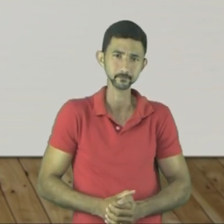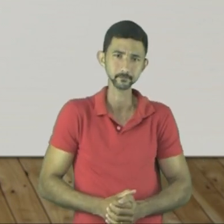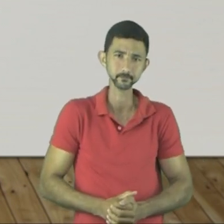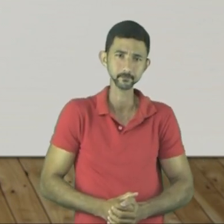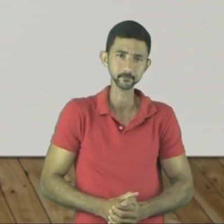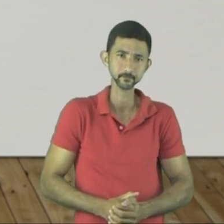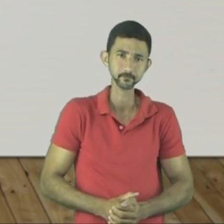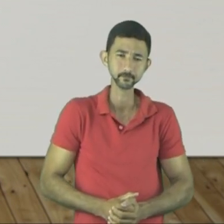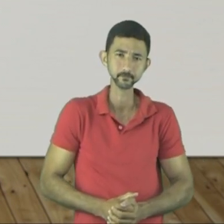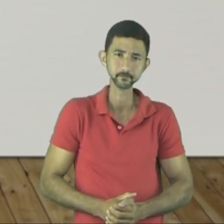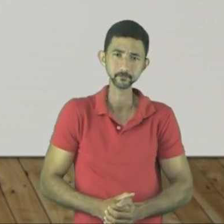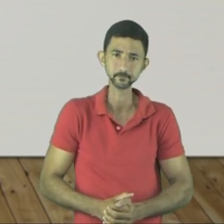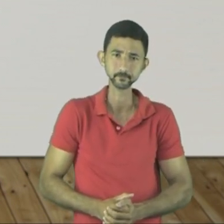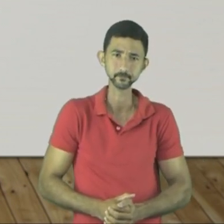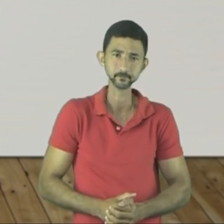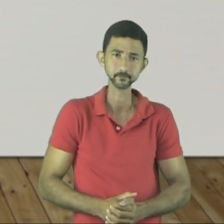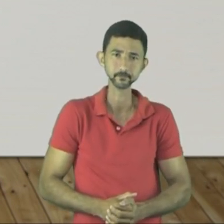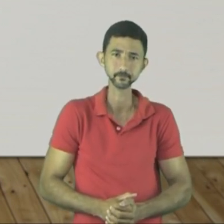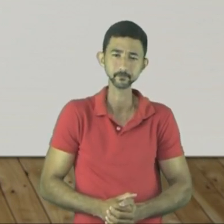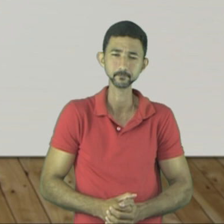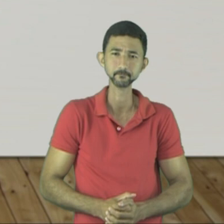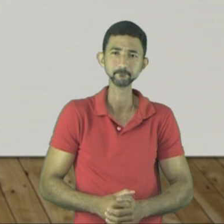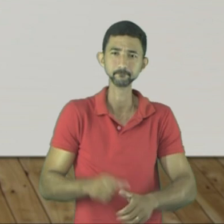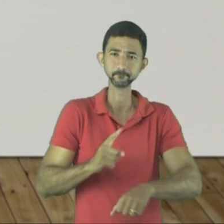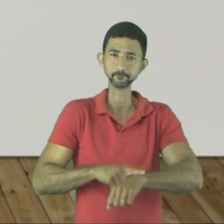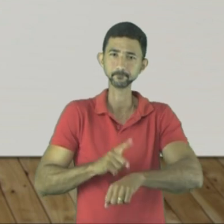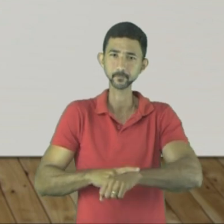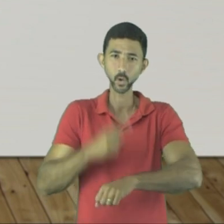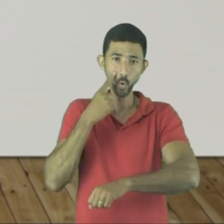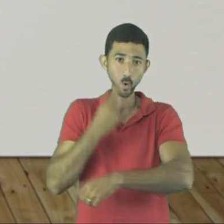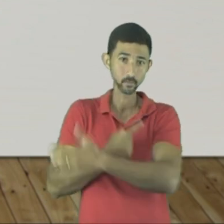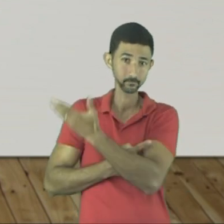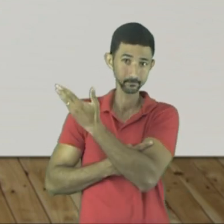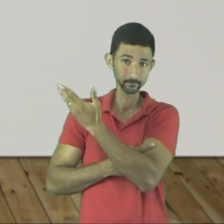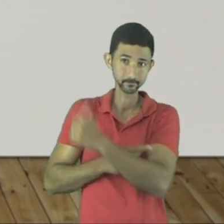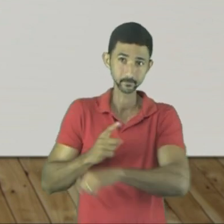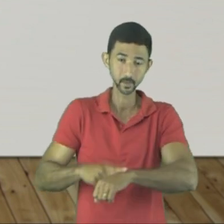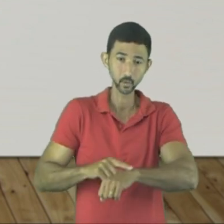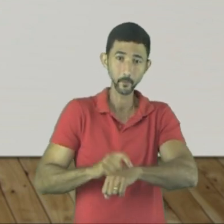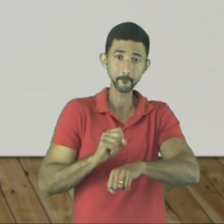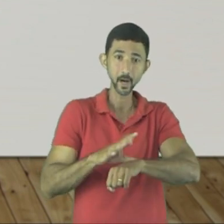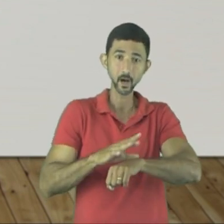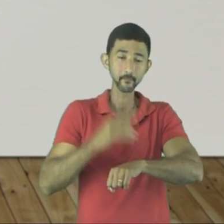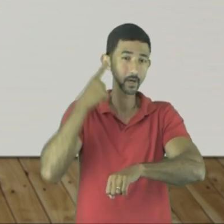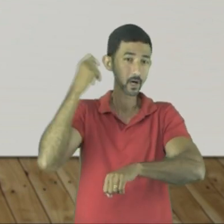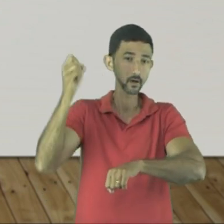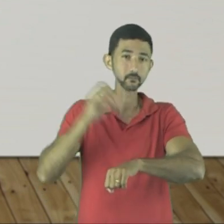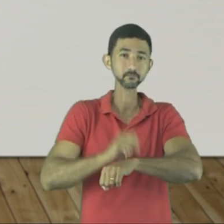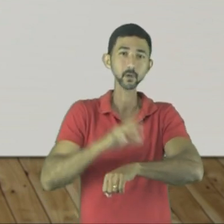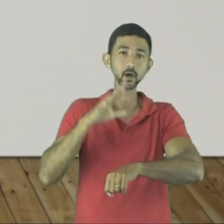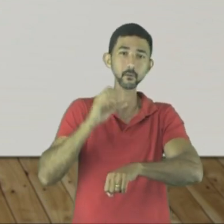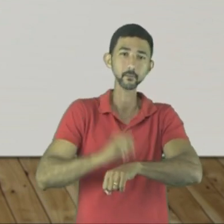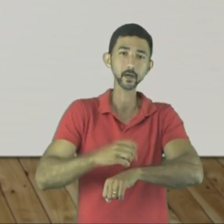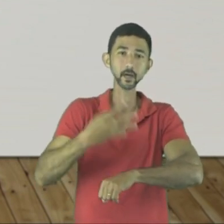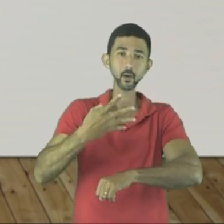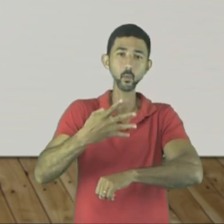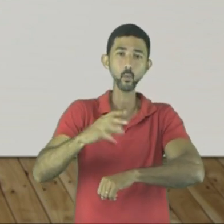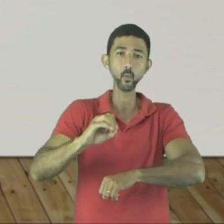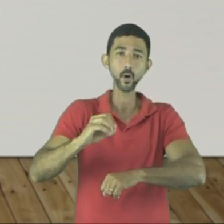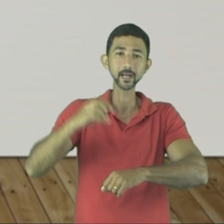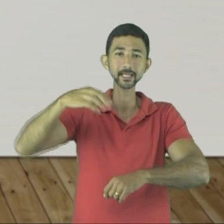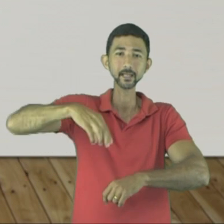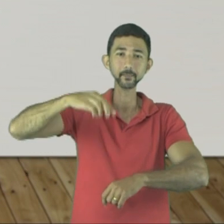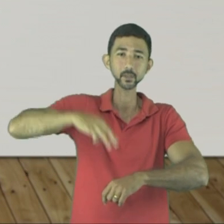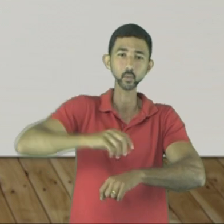a seguinte situação. Ó. Um relógio eletrônico dispara o alarme a cada 40